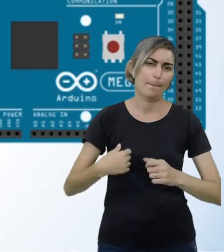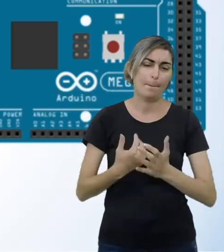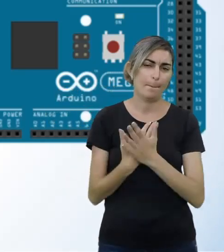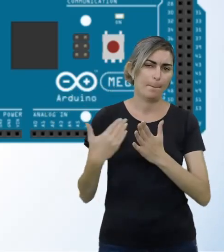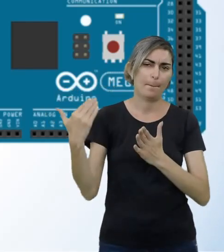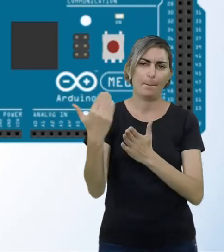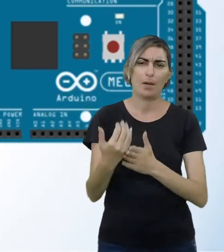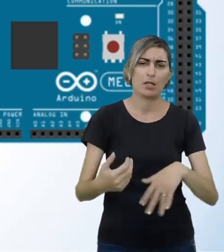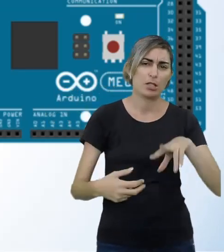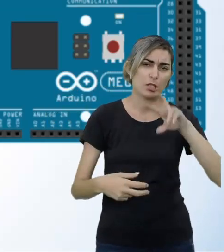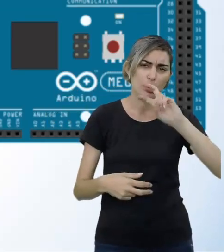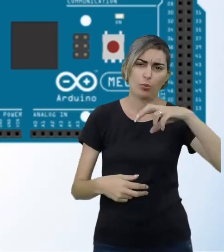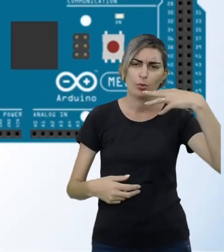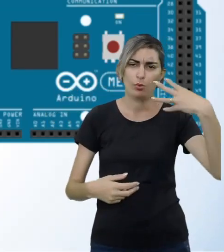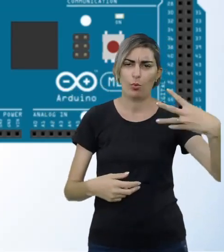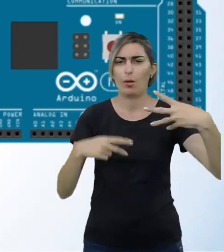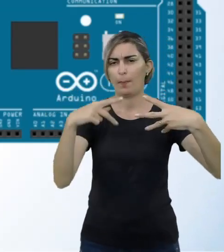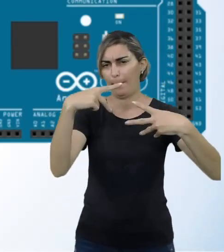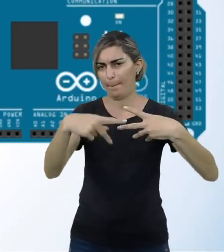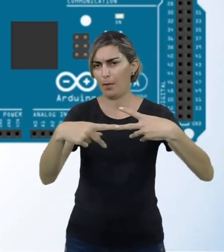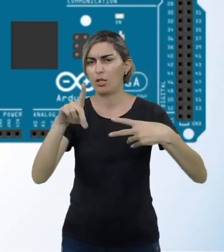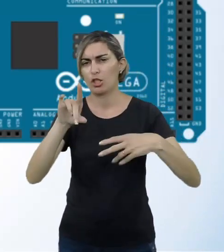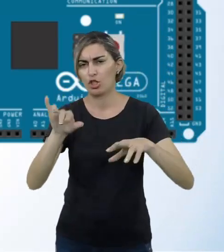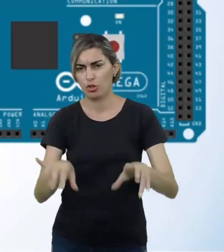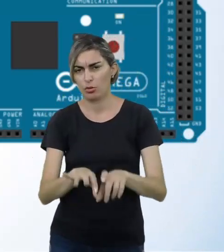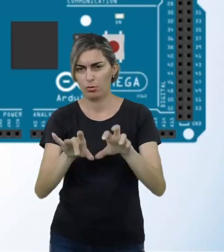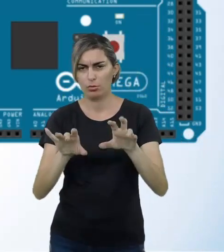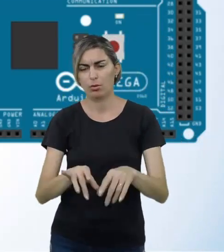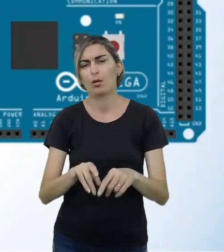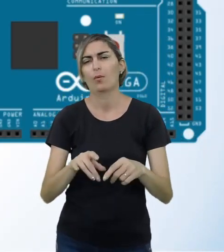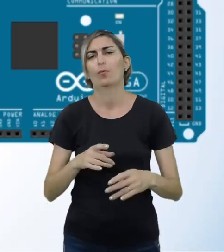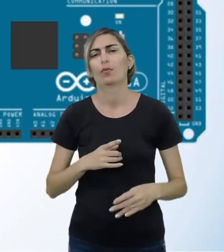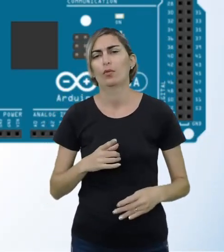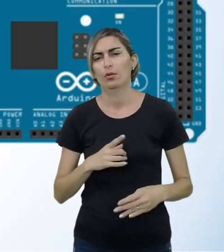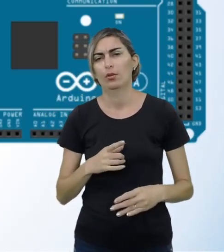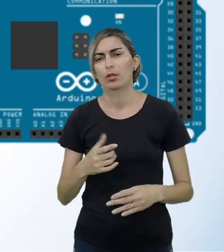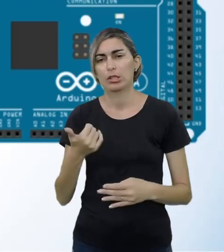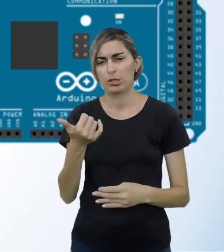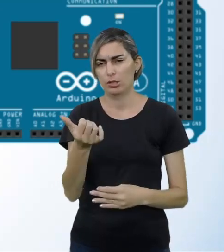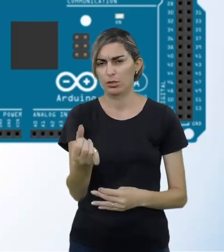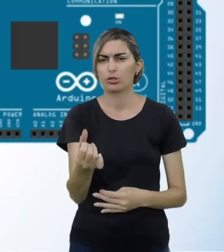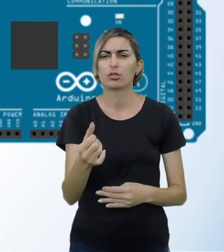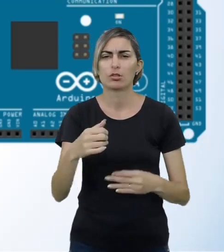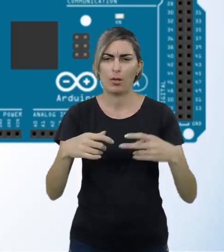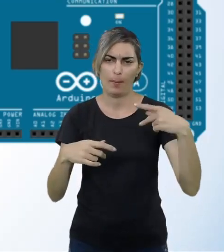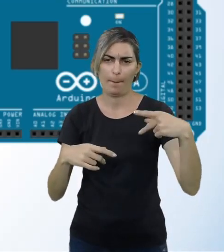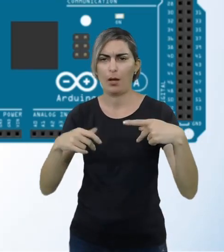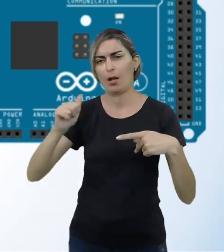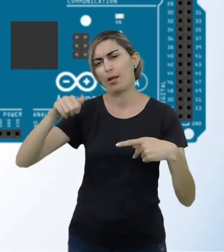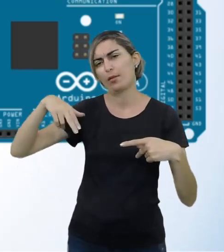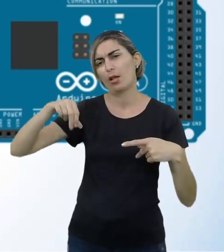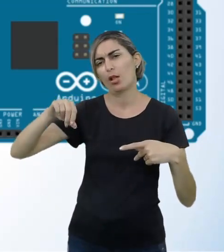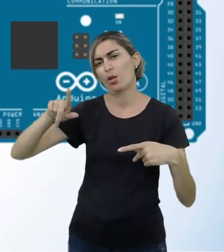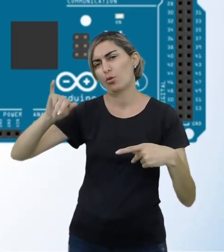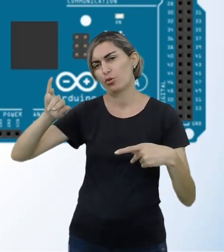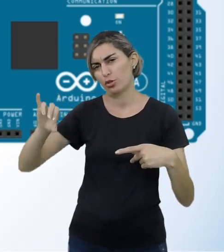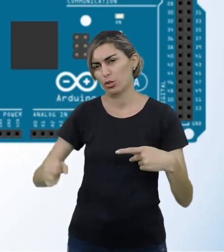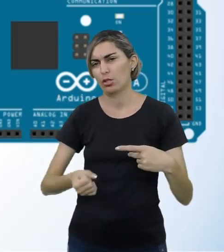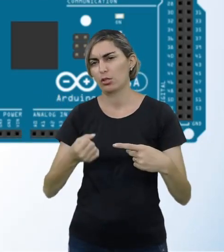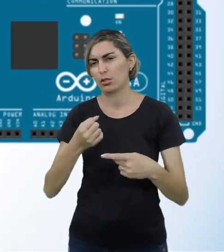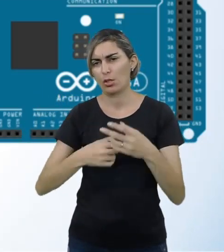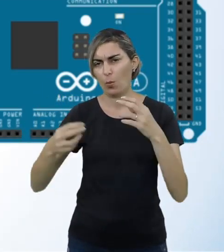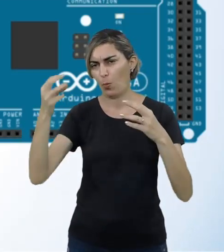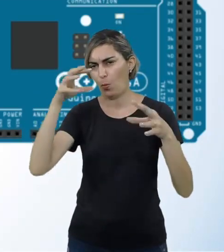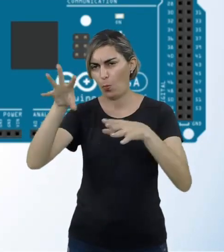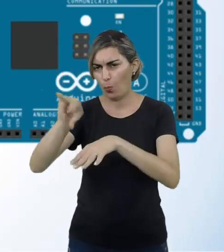Então nós temos 54 portas digitais, dessas 15 PWM, 16 portas analógicas,